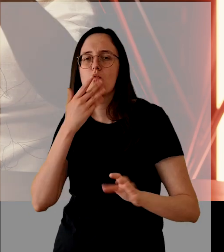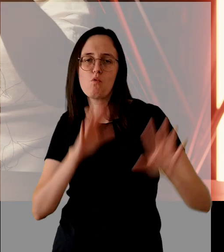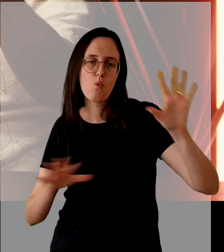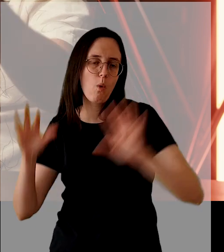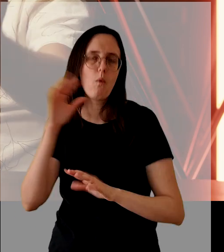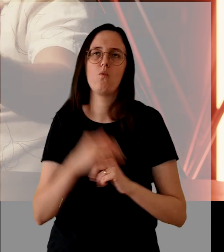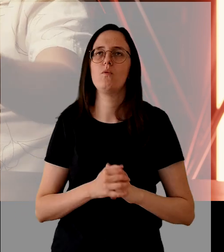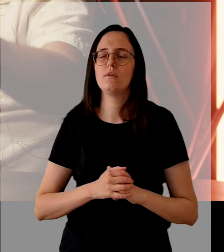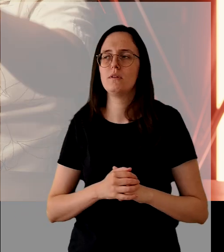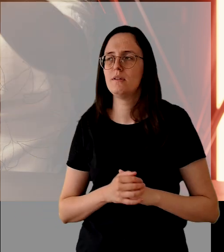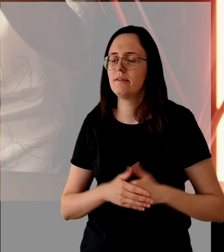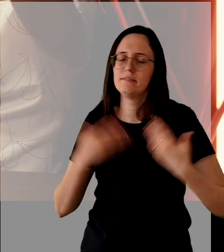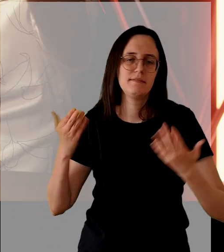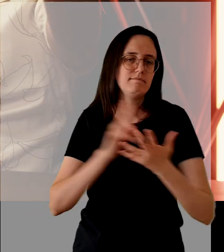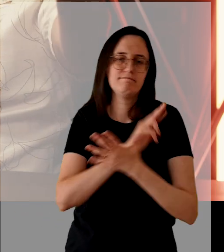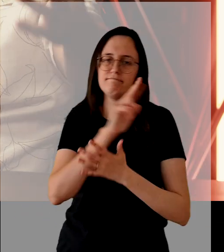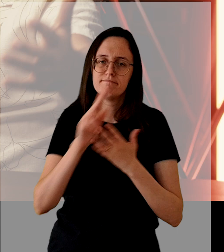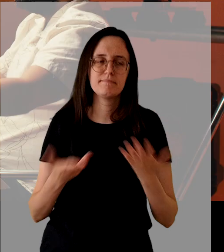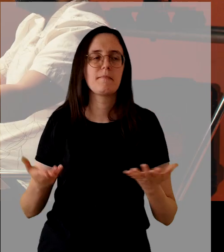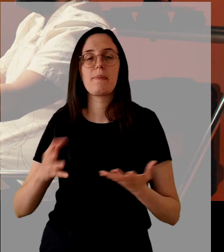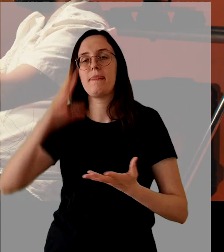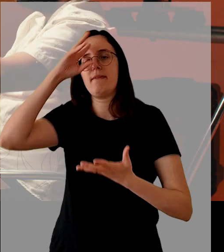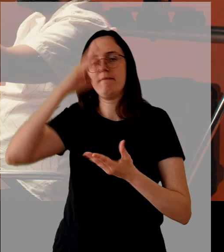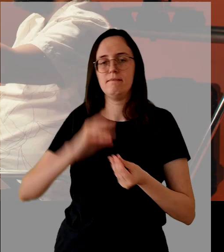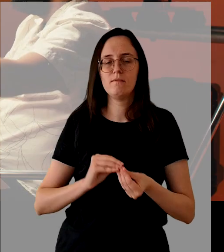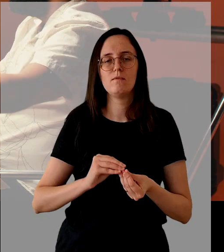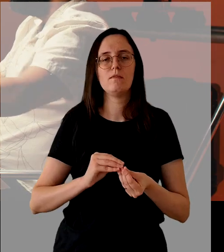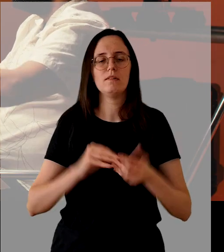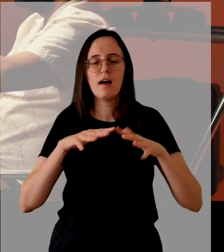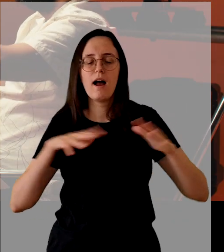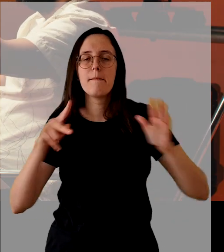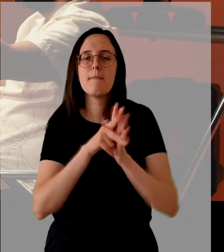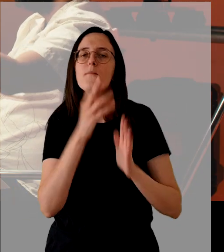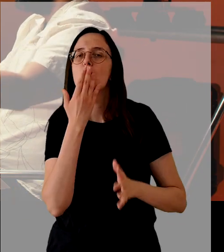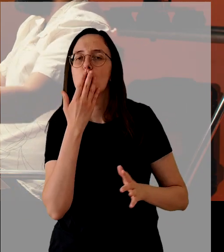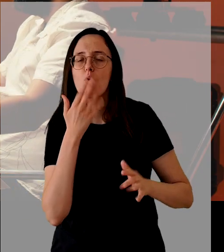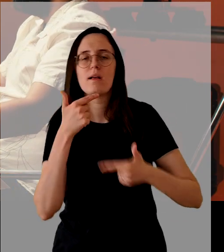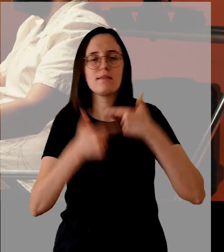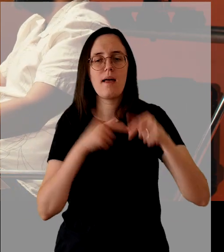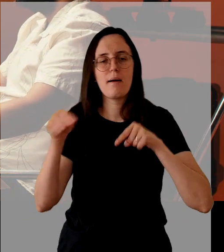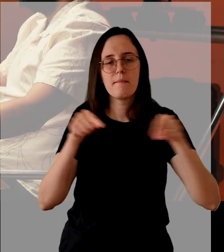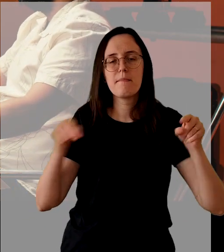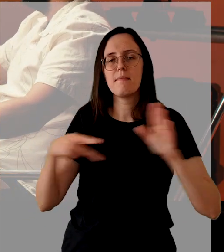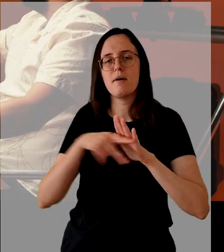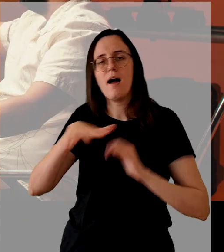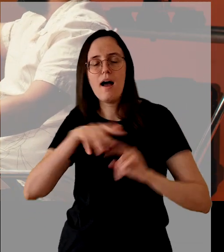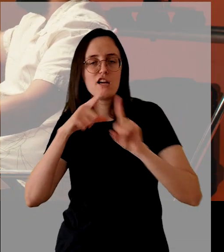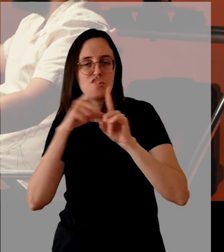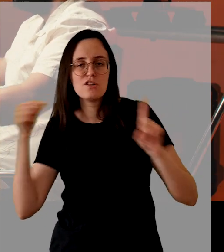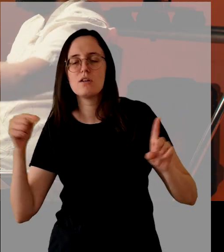colorimetria, enfim, de entender ciência de cor, os fluxos de trabalho do mundo